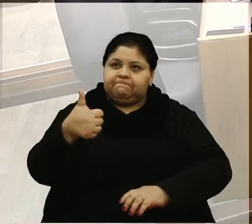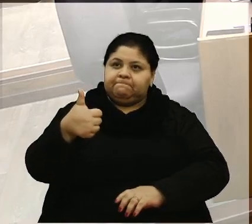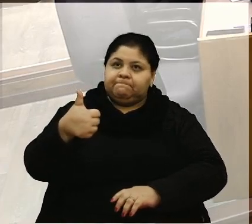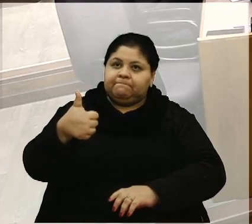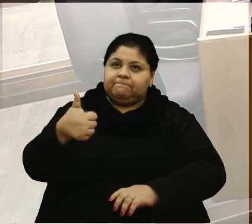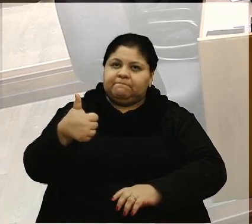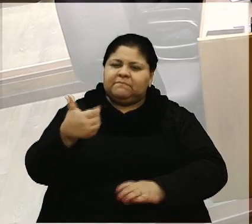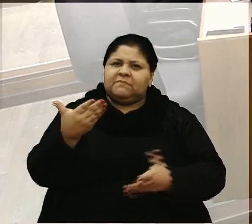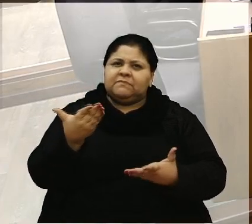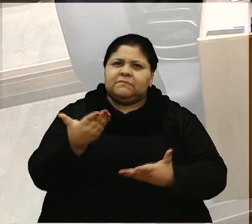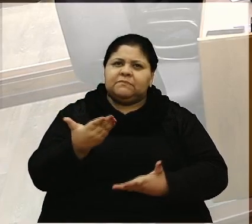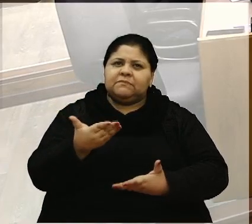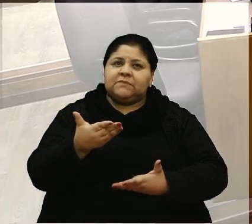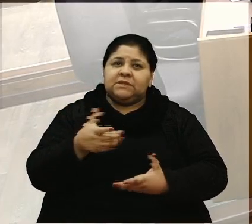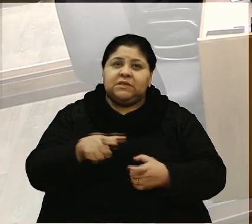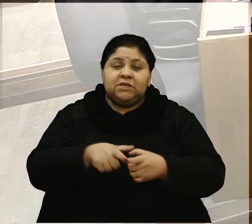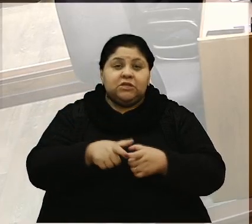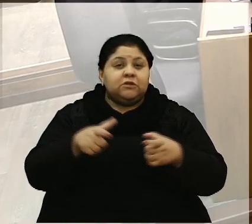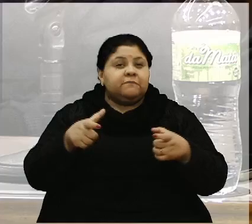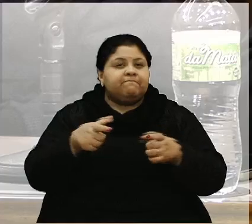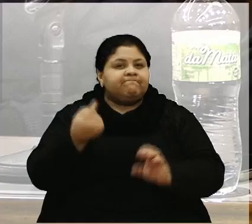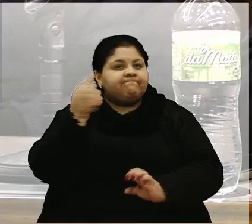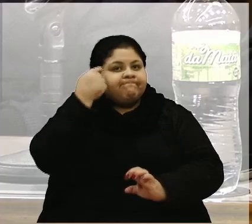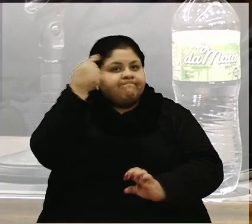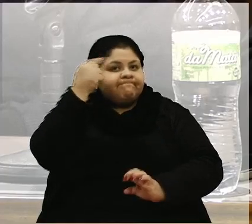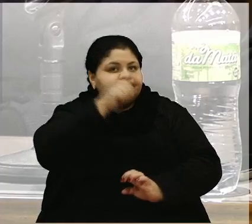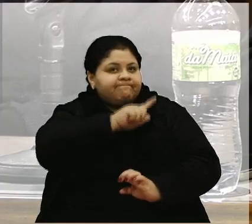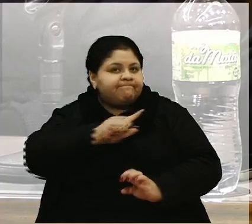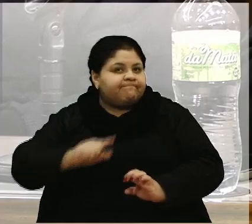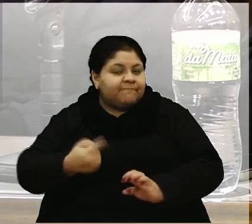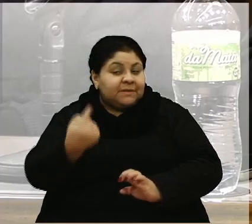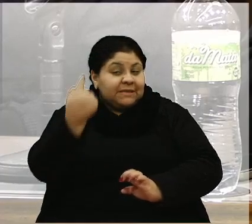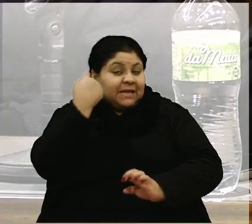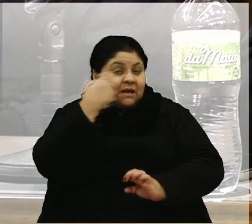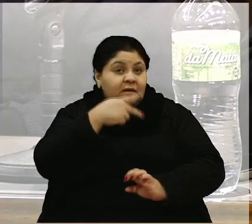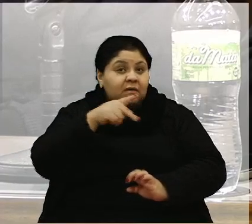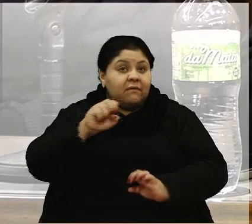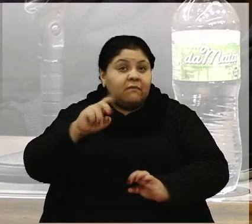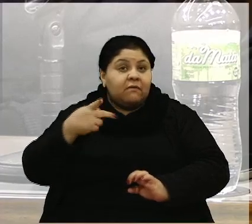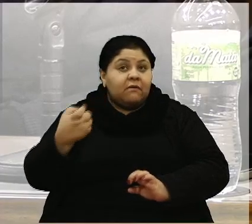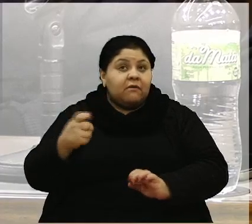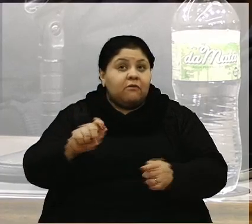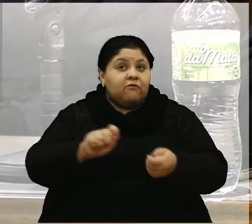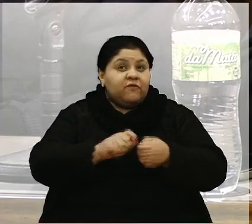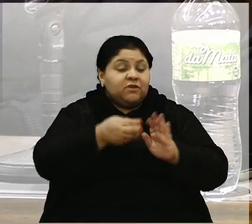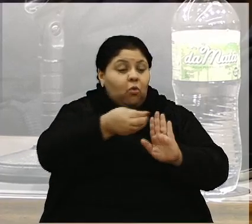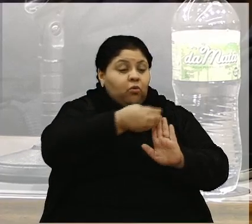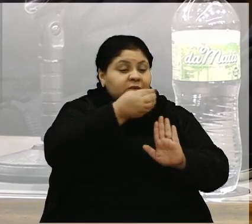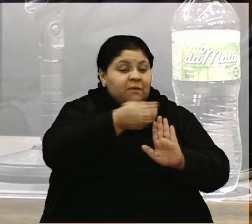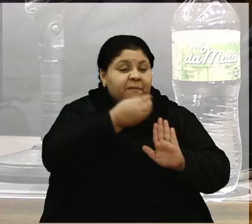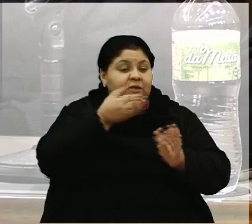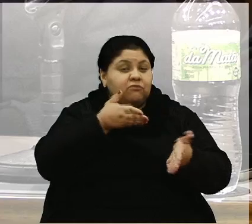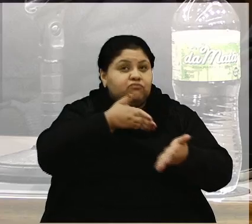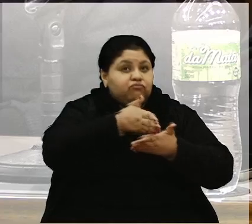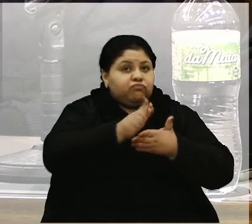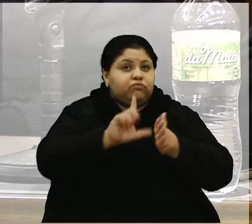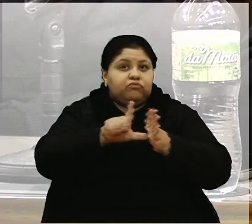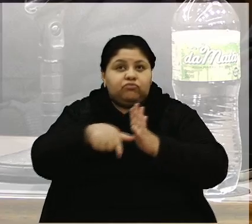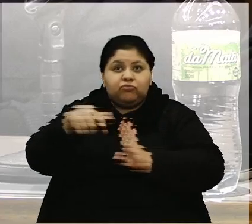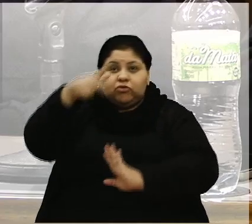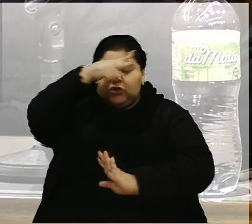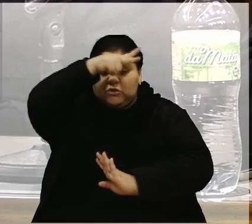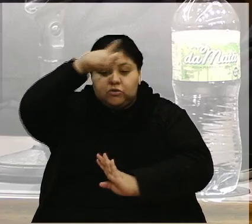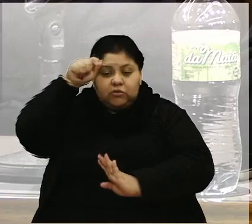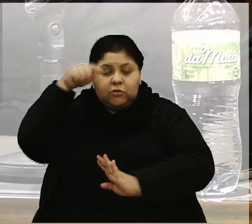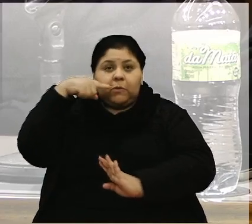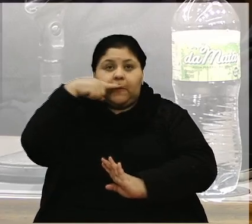isso foi uma das maiores sacadas do governo na época do Pepe, fazer o orçamento participativo. E depois o prefeito